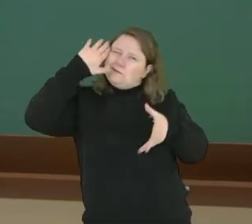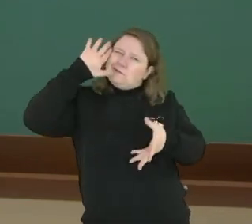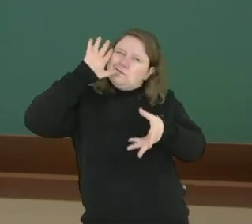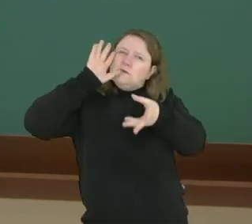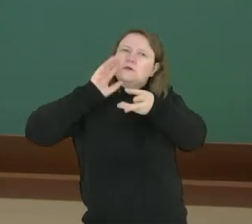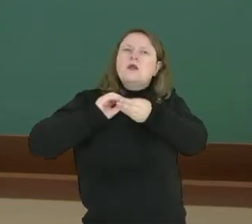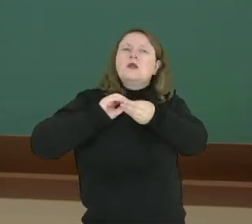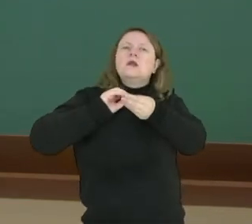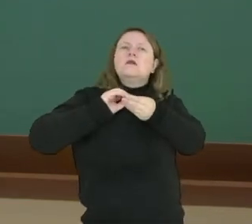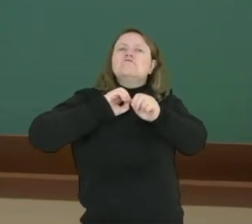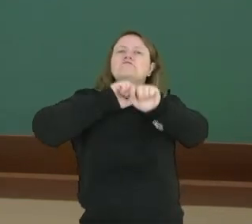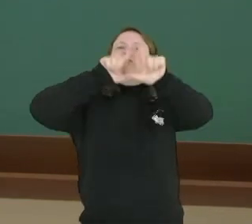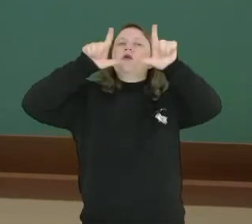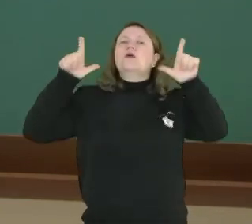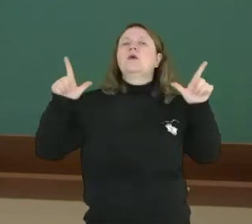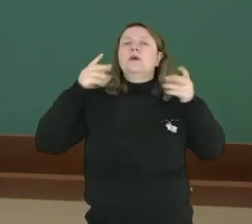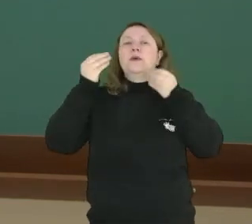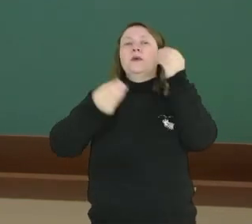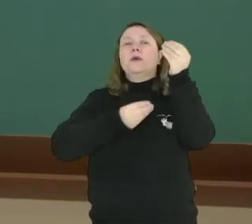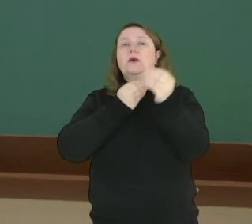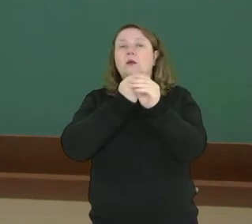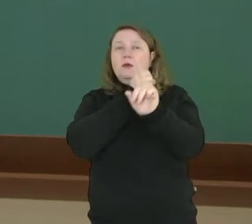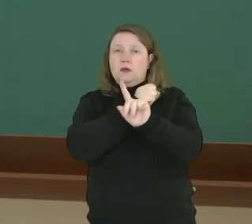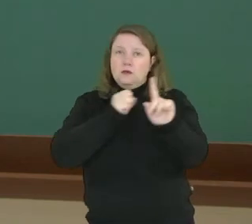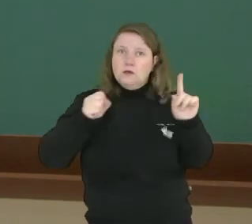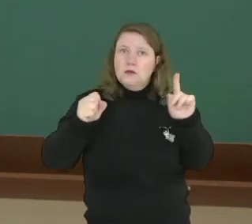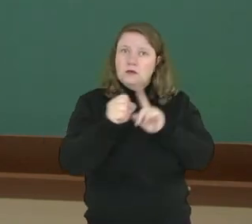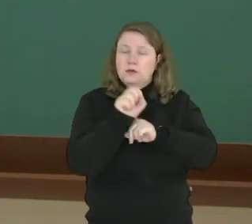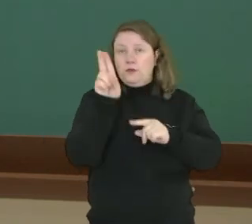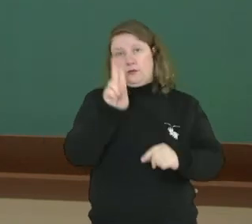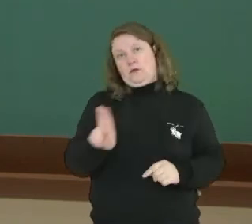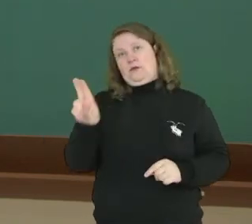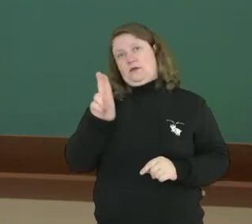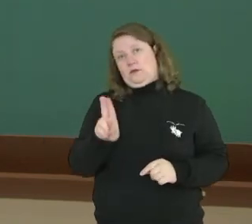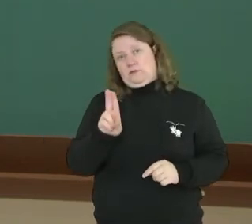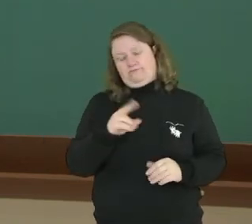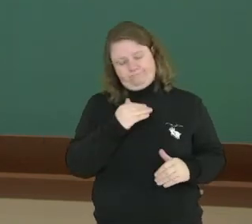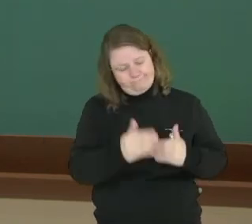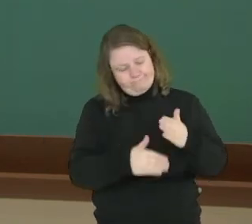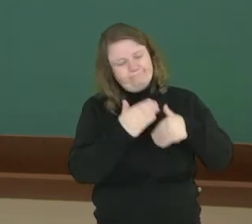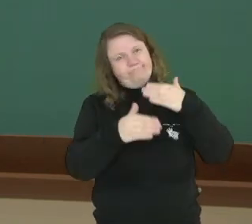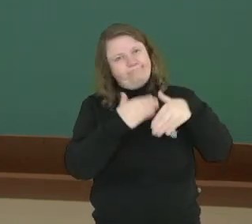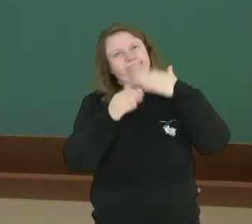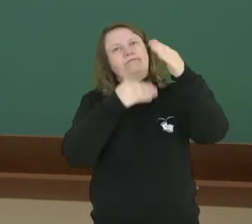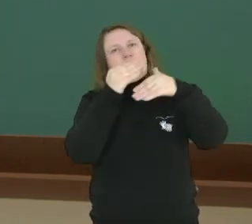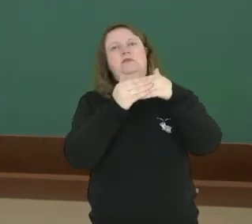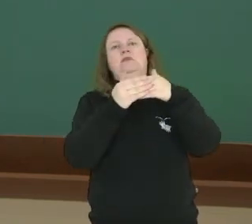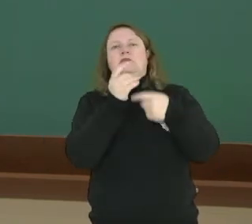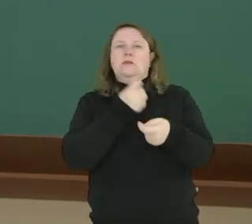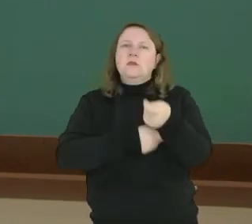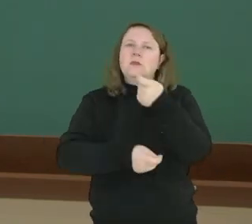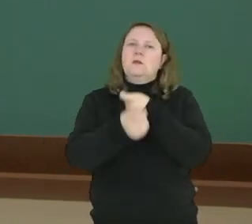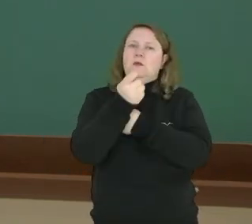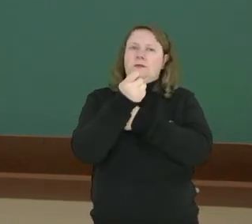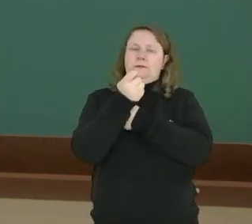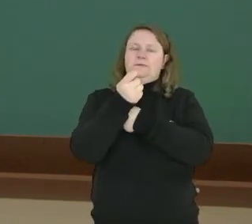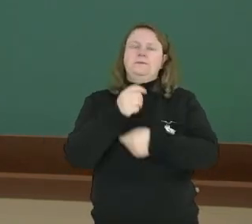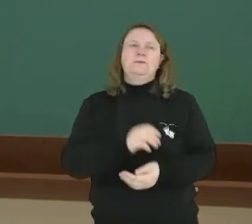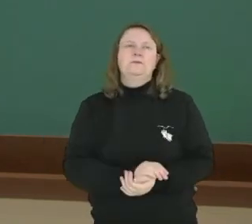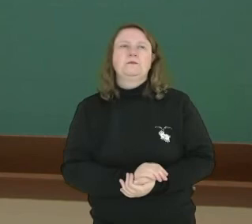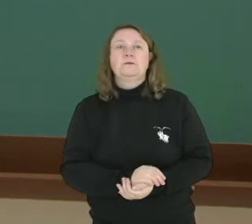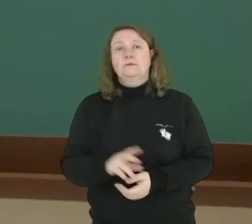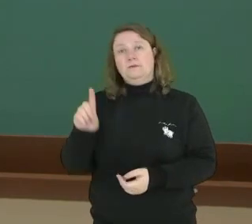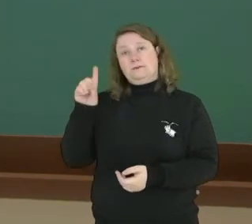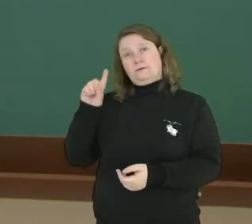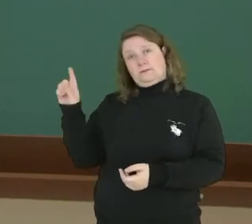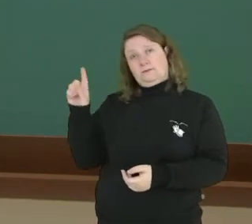a sociedade utiliza essa vegetação para desenvolver suas atividades. Então aqui nós temos o exemplo da floresta